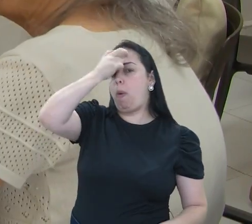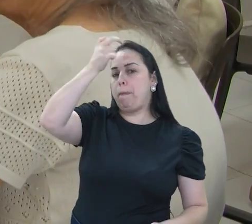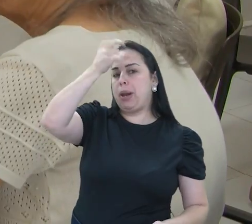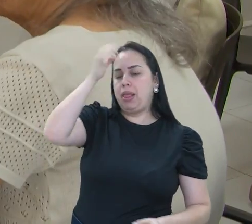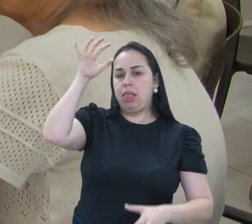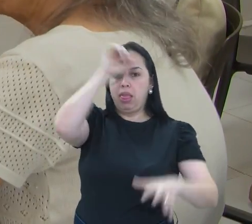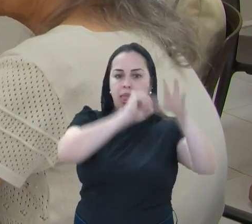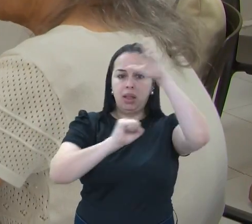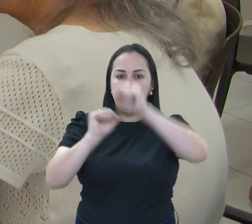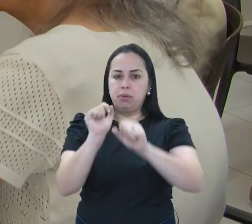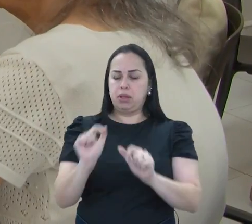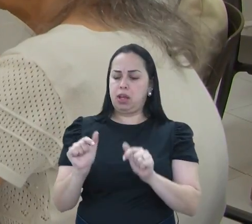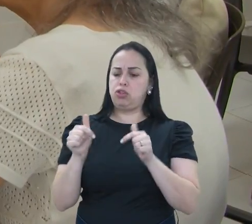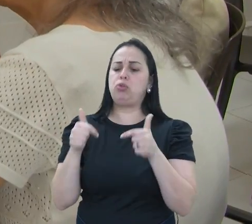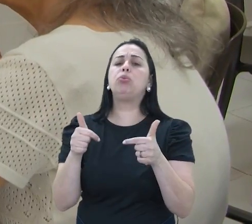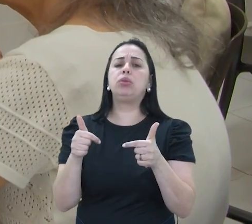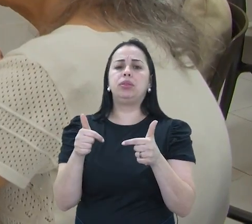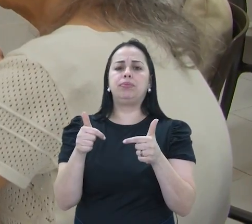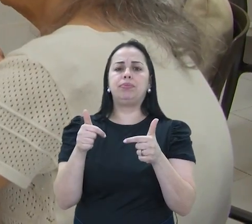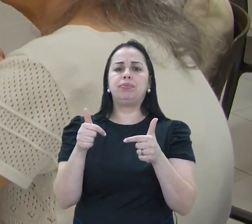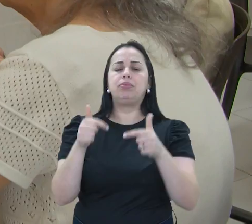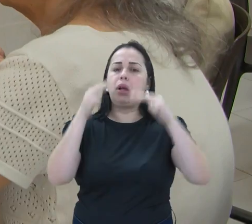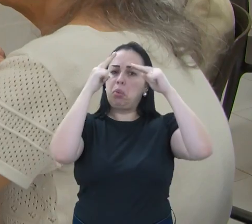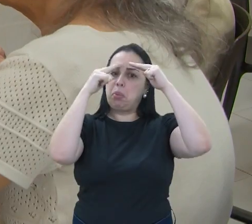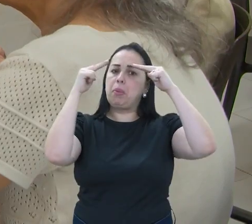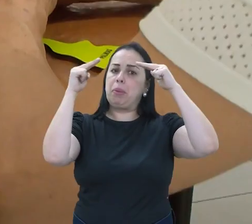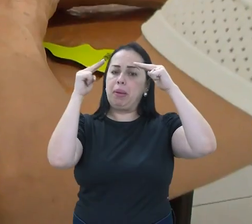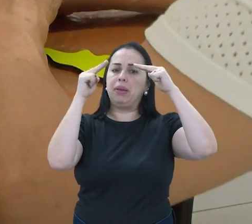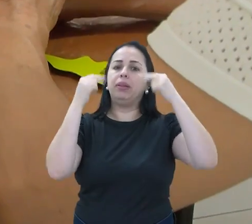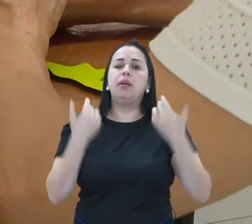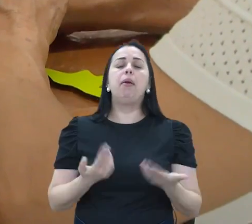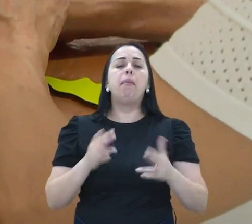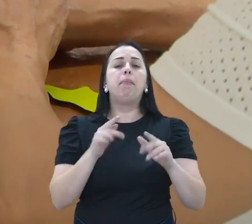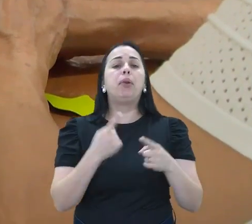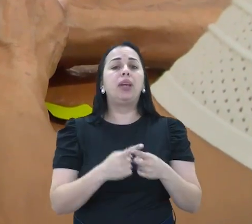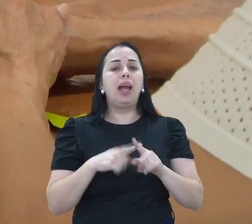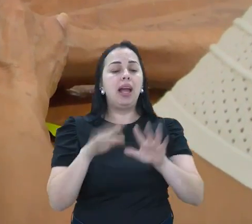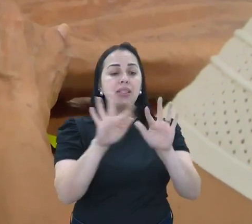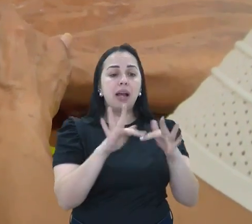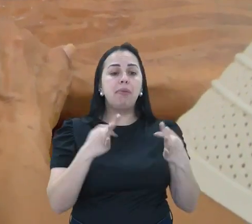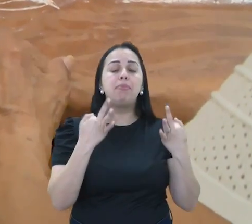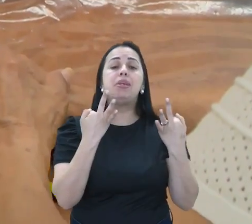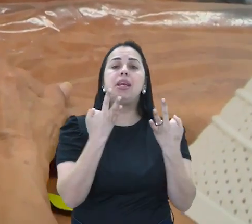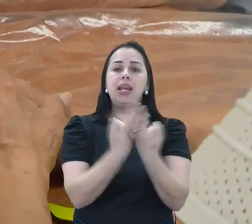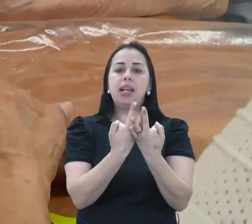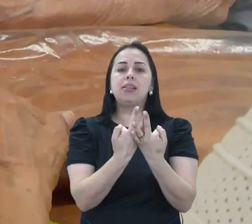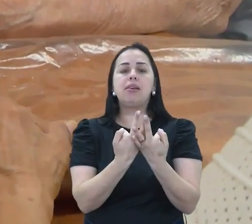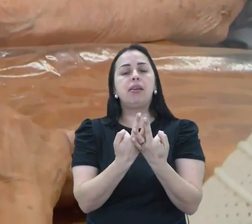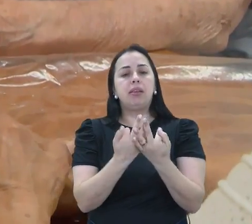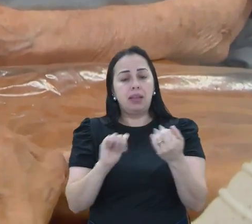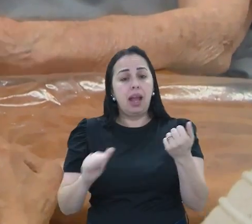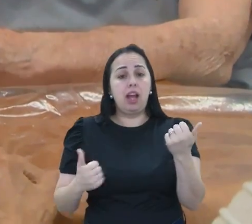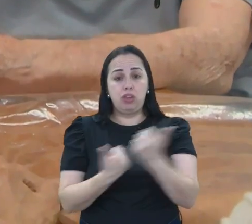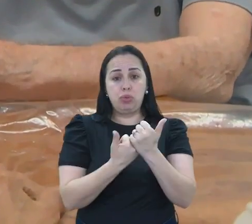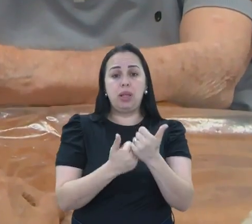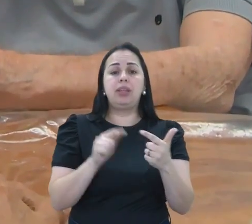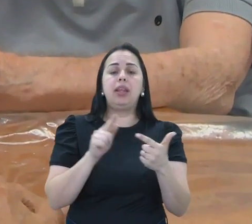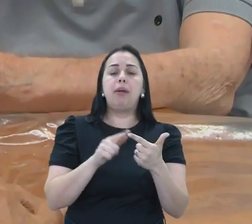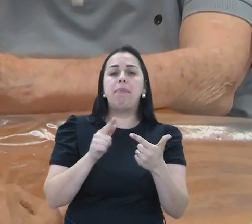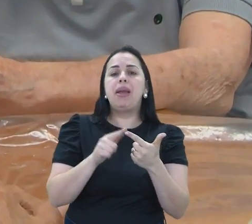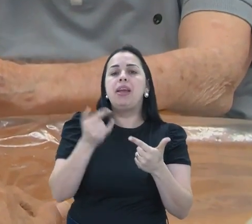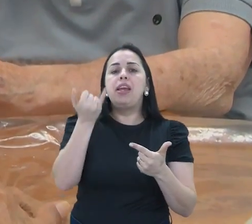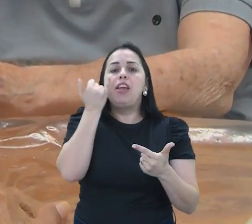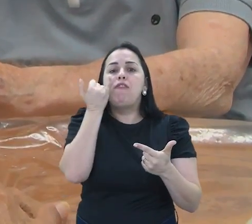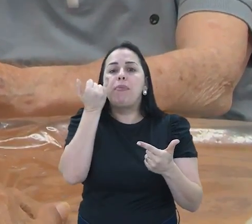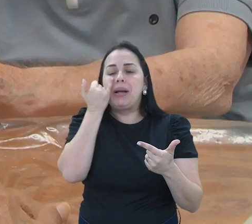compreensão e a percepção de atitudes em relação à demência. Isso para que as famílias possam enfrentar os estigmas e